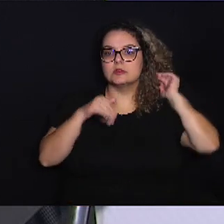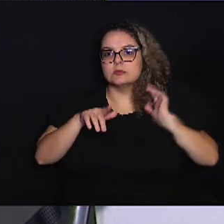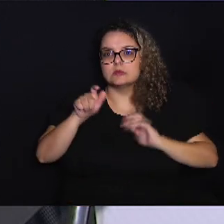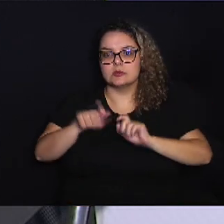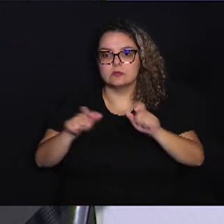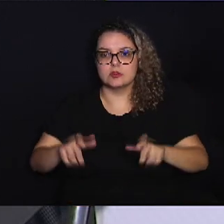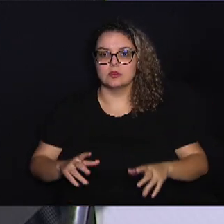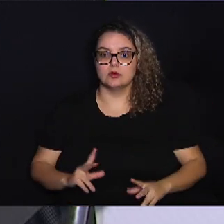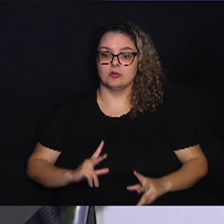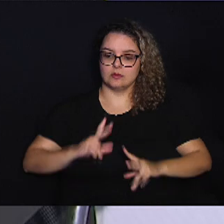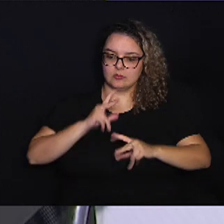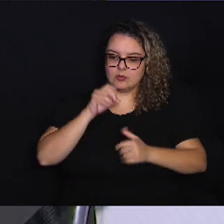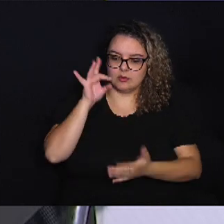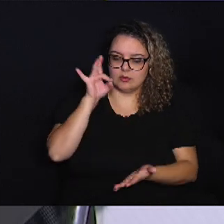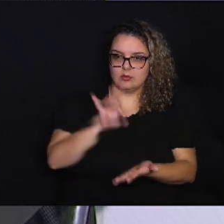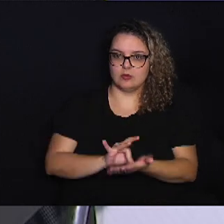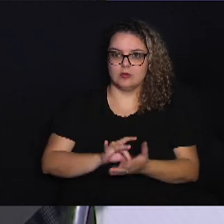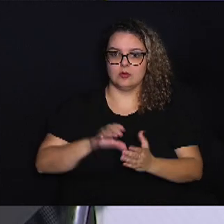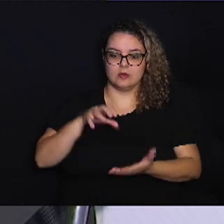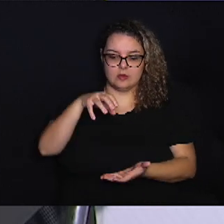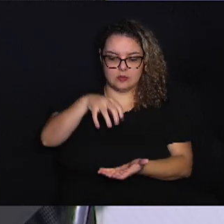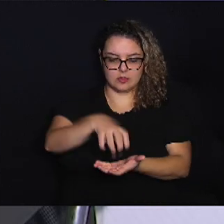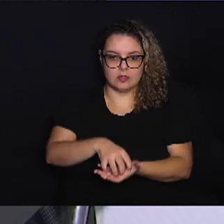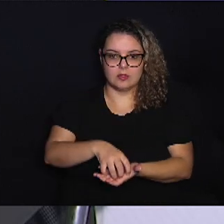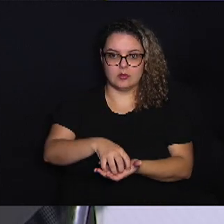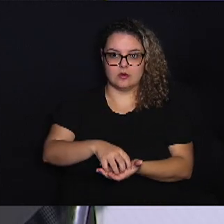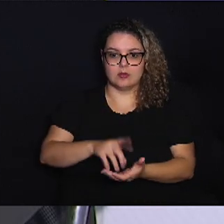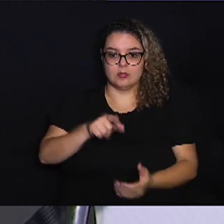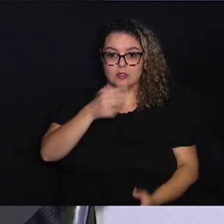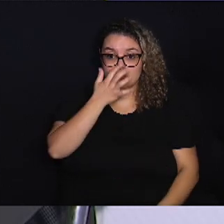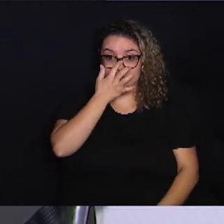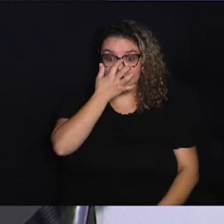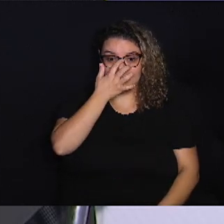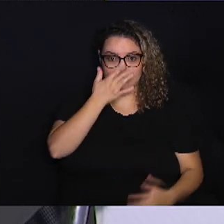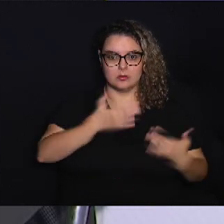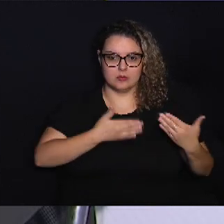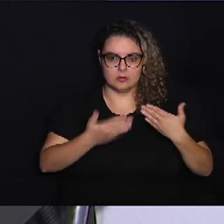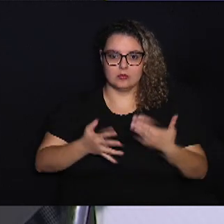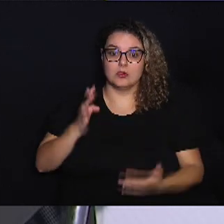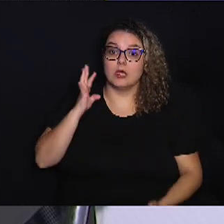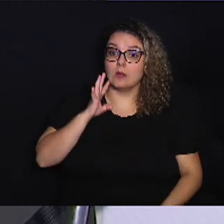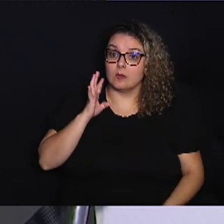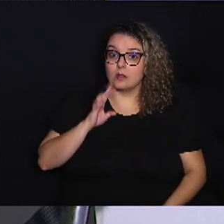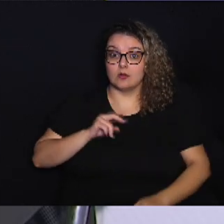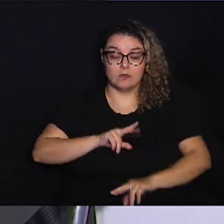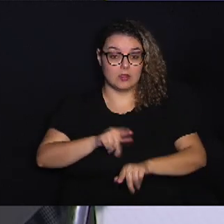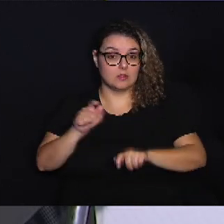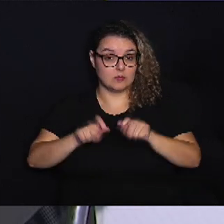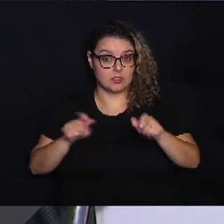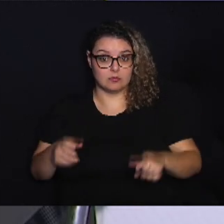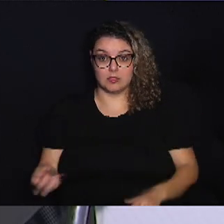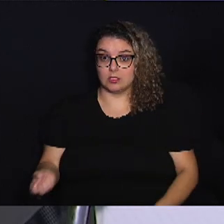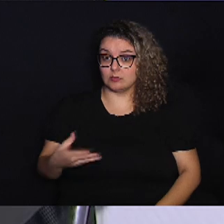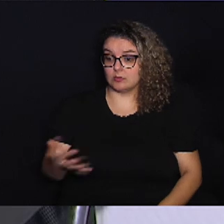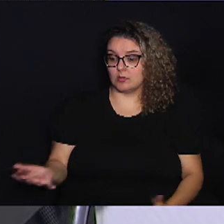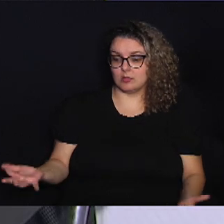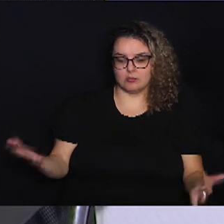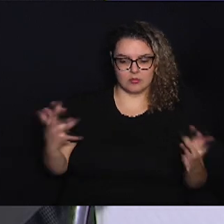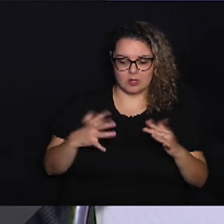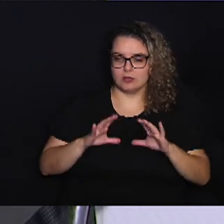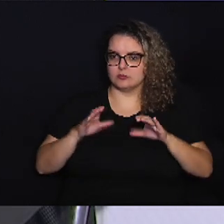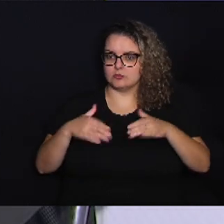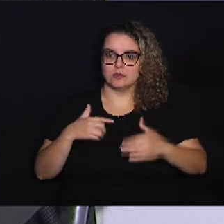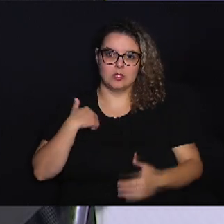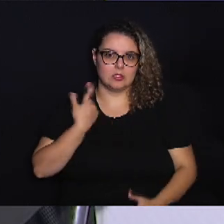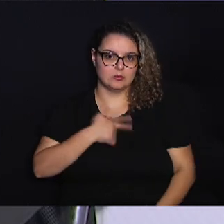ONG como ONG mesmo em 2014. Então foi uma trajetória bem bacana, várias pessoas novas entrando no nosso grupo,